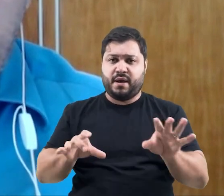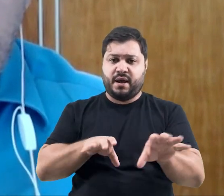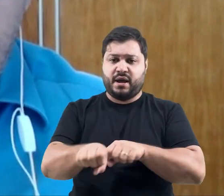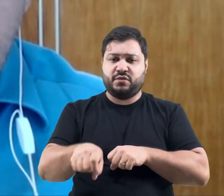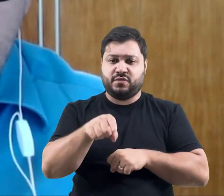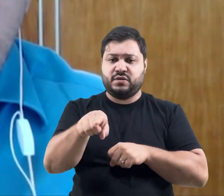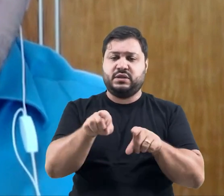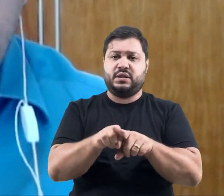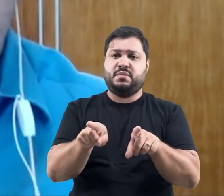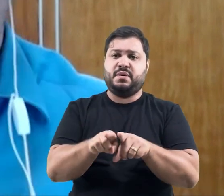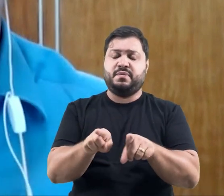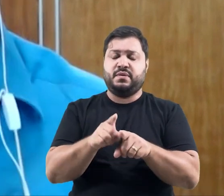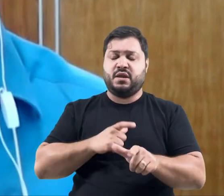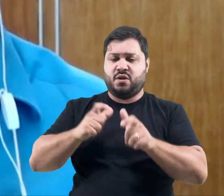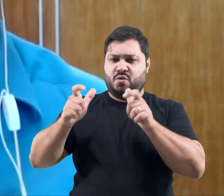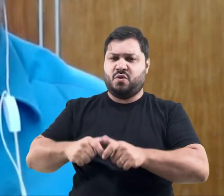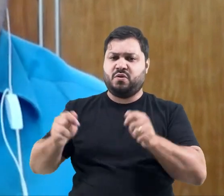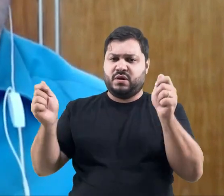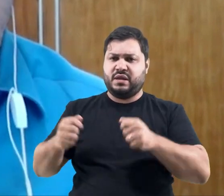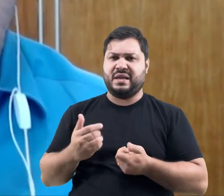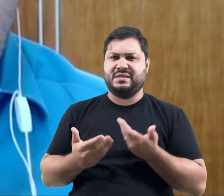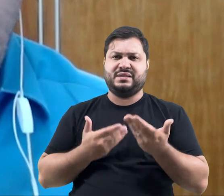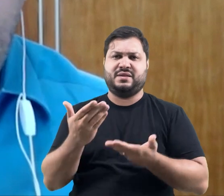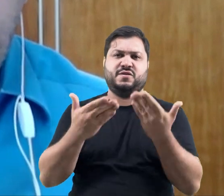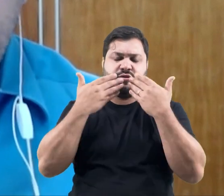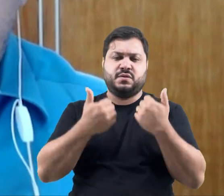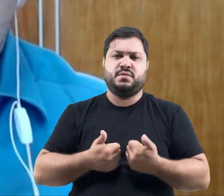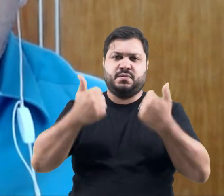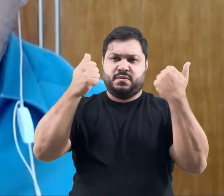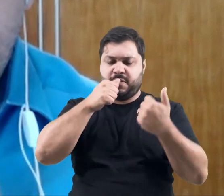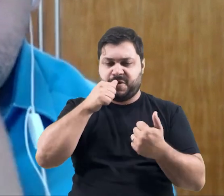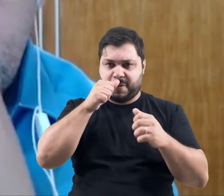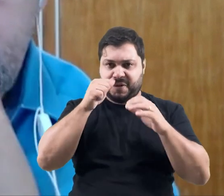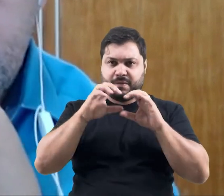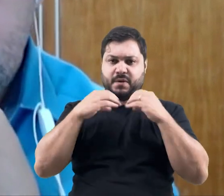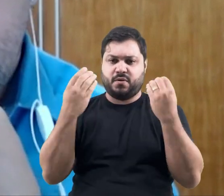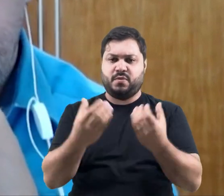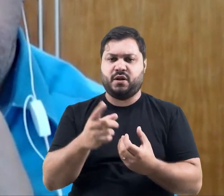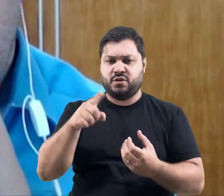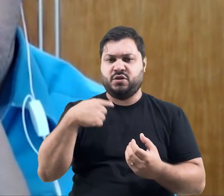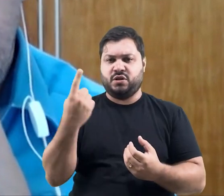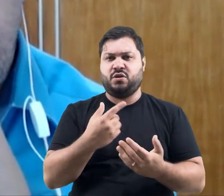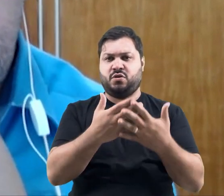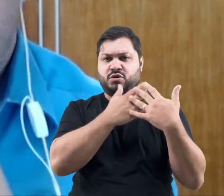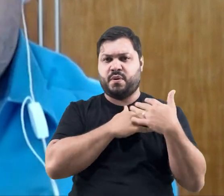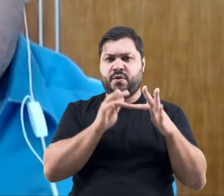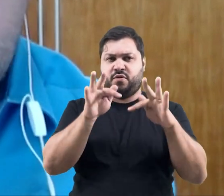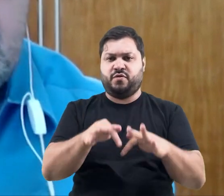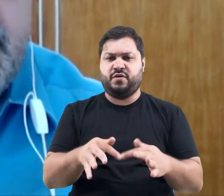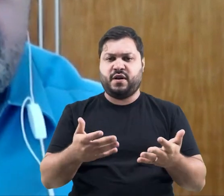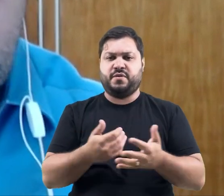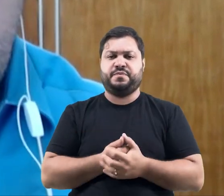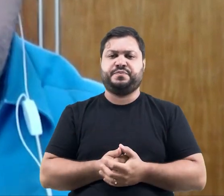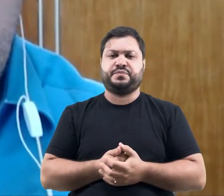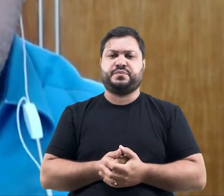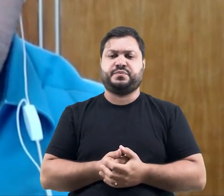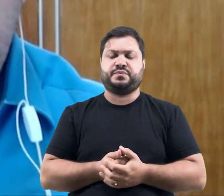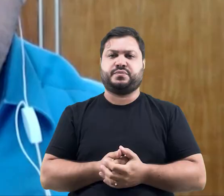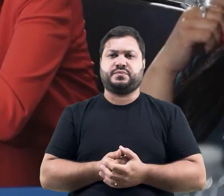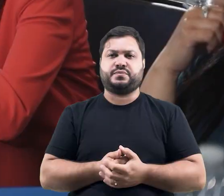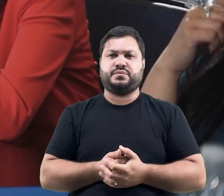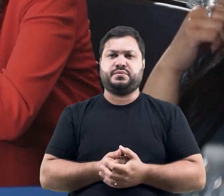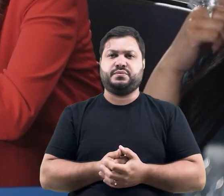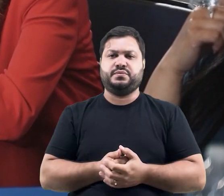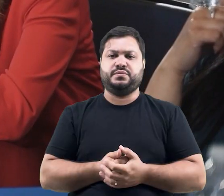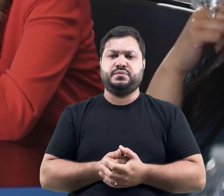melhor preparados, você também tem um órgão capaz de prestar melhores serviços, né, para a comunidade, que é o nosso papel no final das